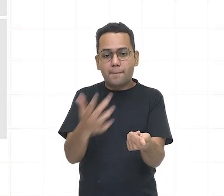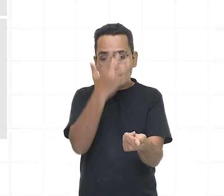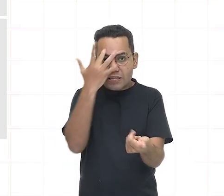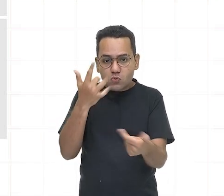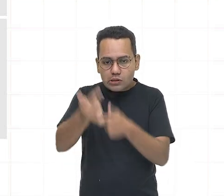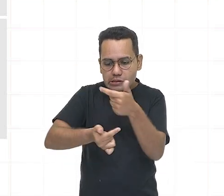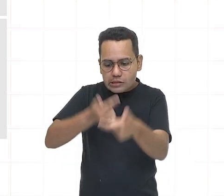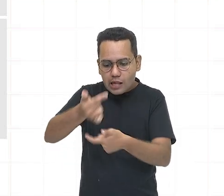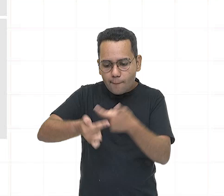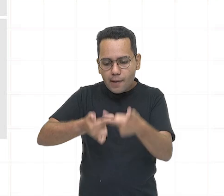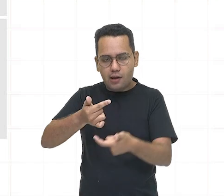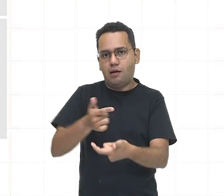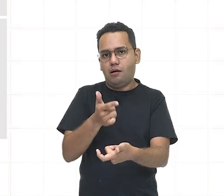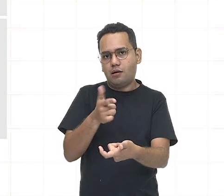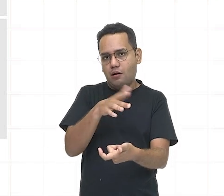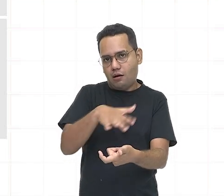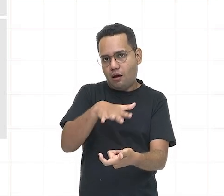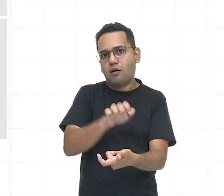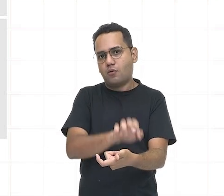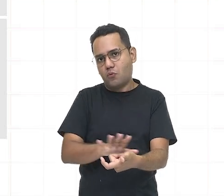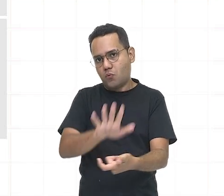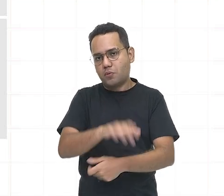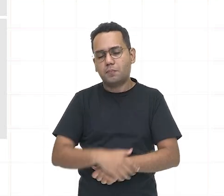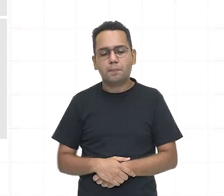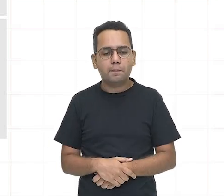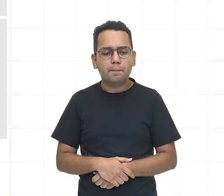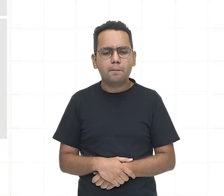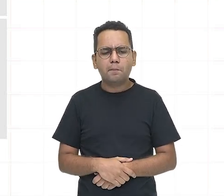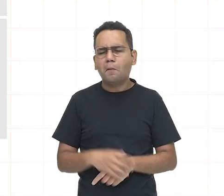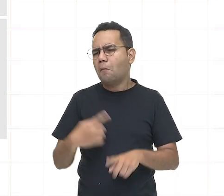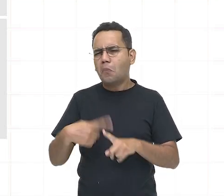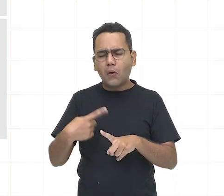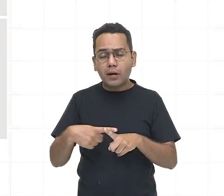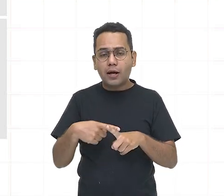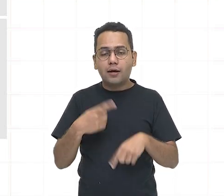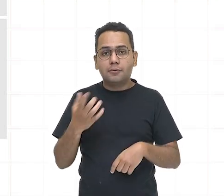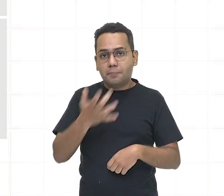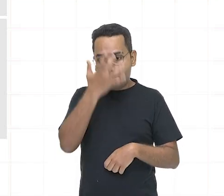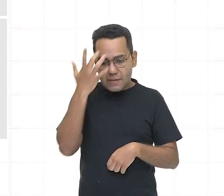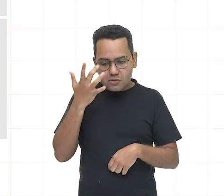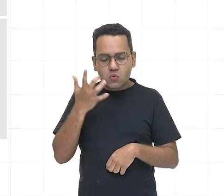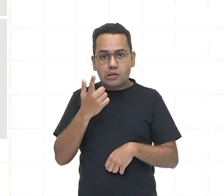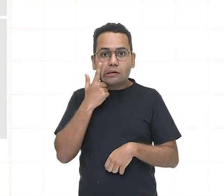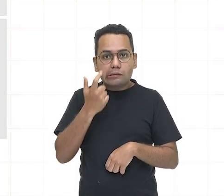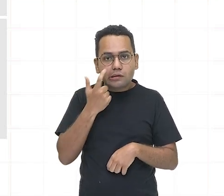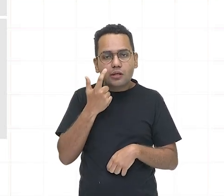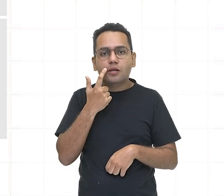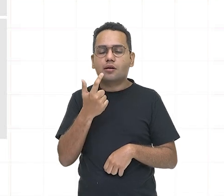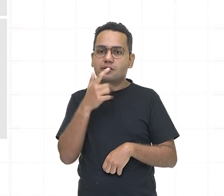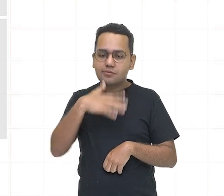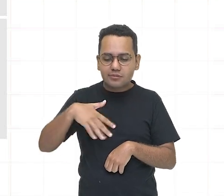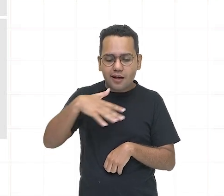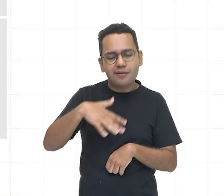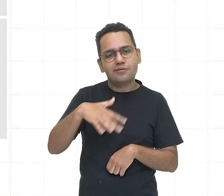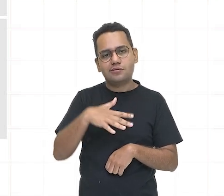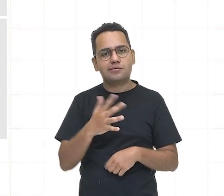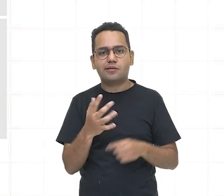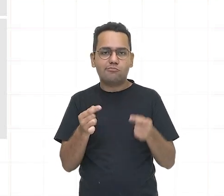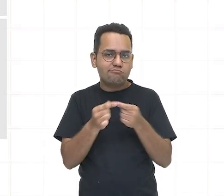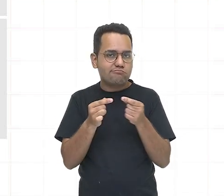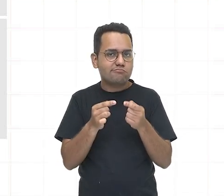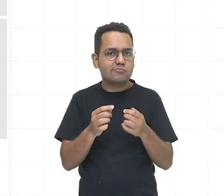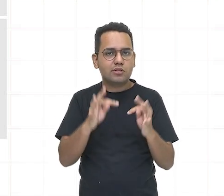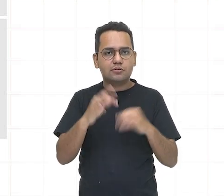pessoas, elas se desenvolvem bastante, principalmente nesses aspectos que englobam a tecnologia, né? Saindo lá do